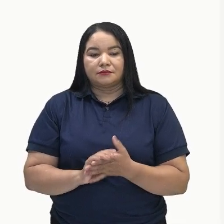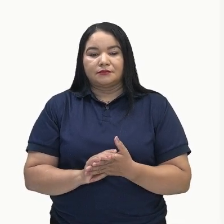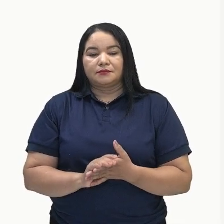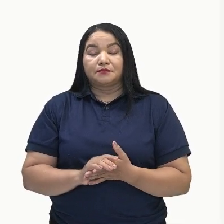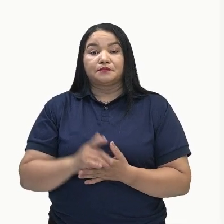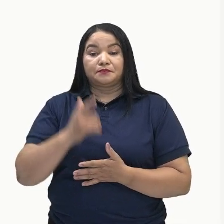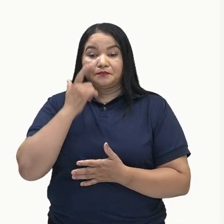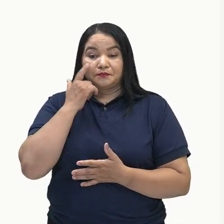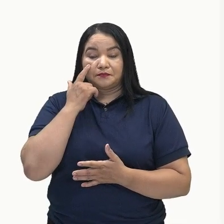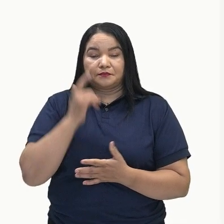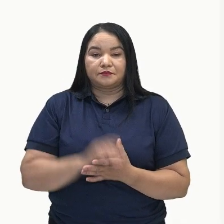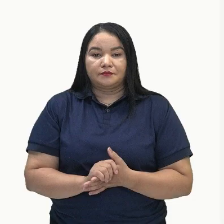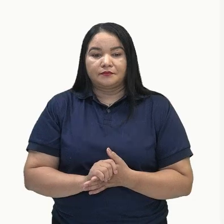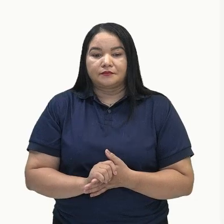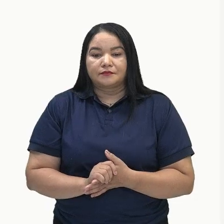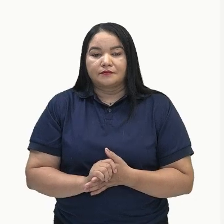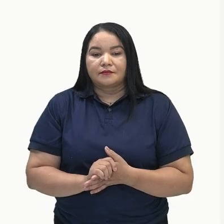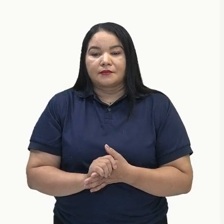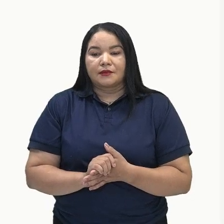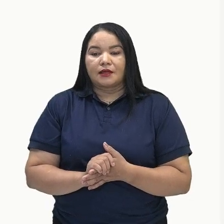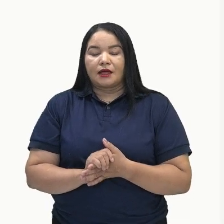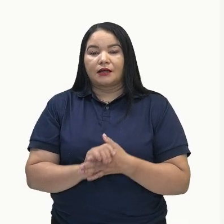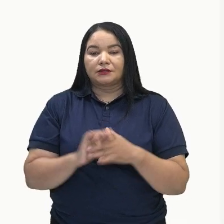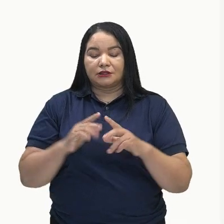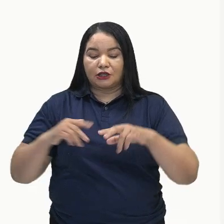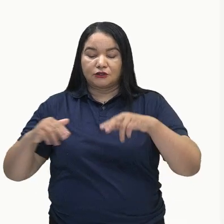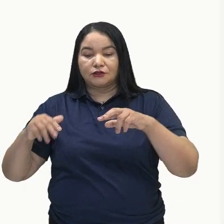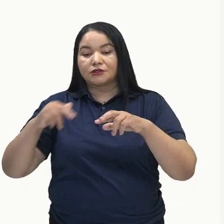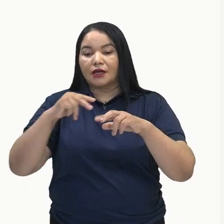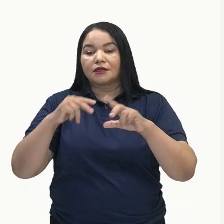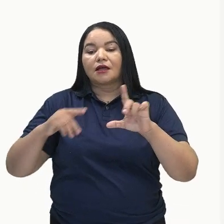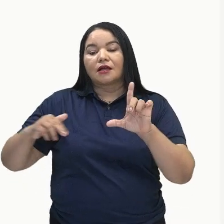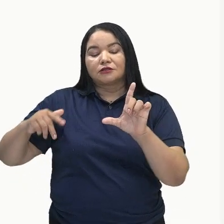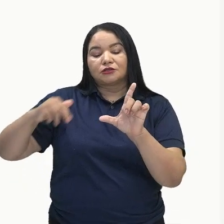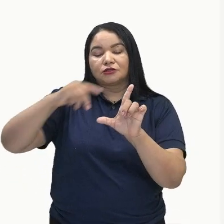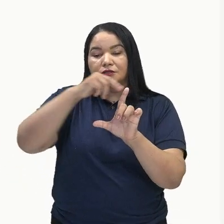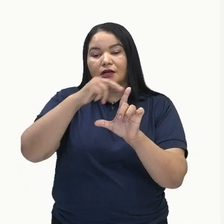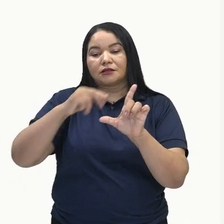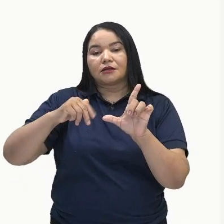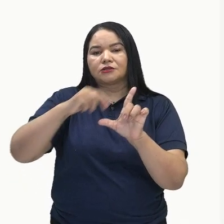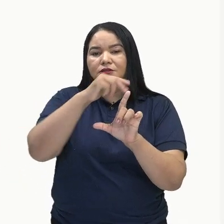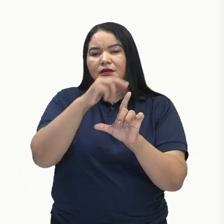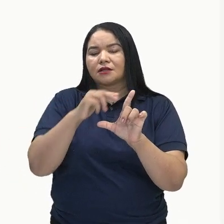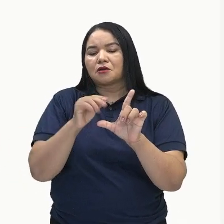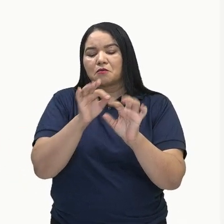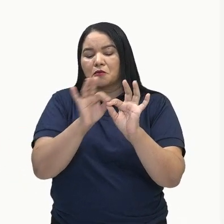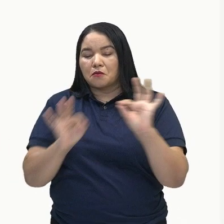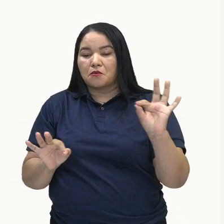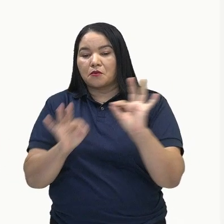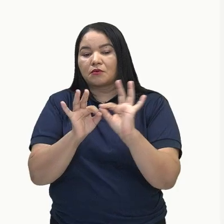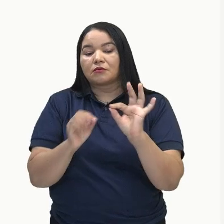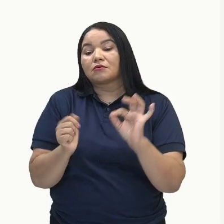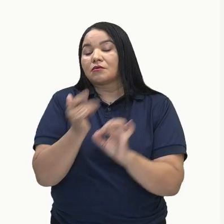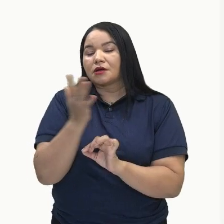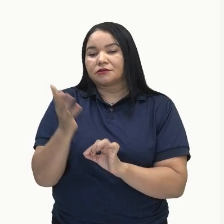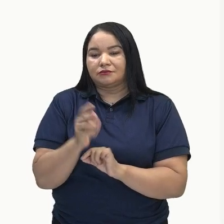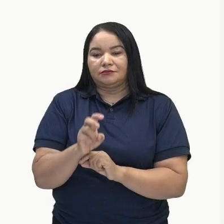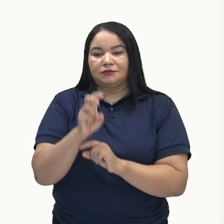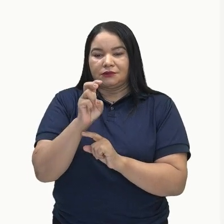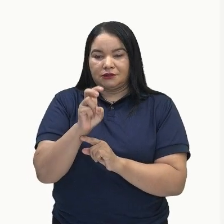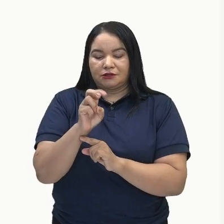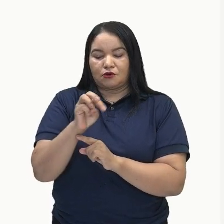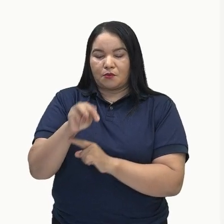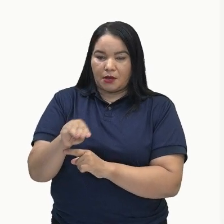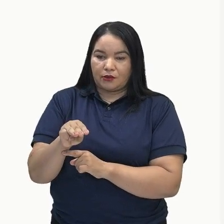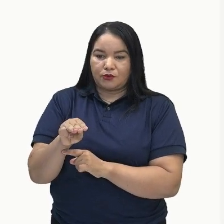descobrir que qual deve ser o comprimento da escada para alcançar o muro? O comprimento da escada deve ser igual a 5